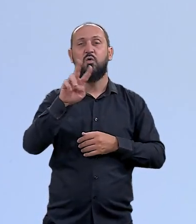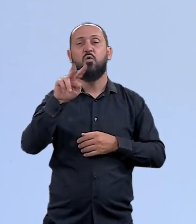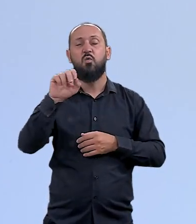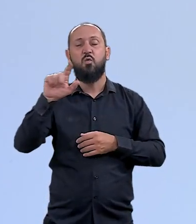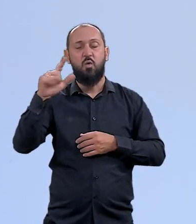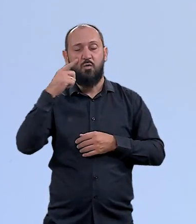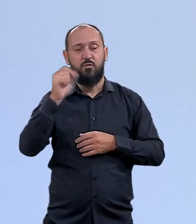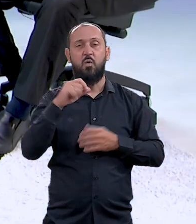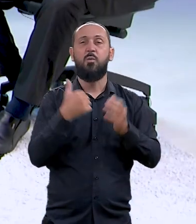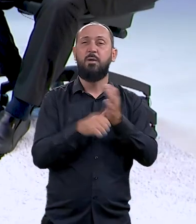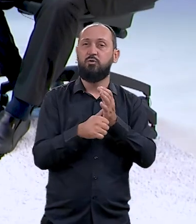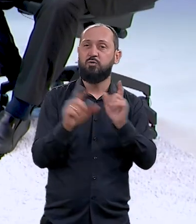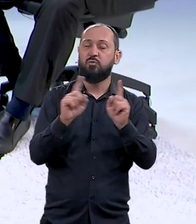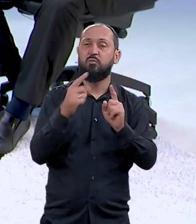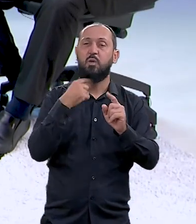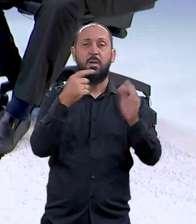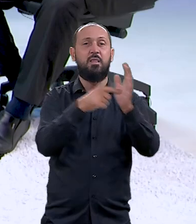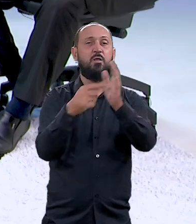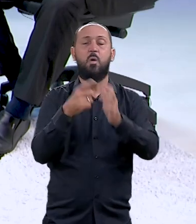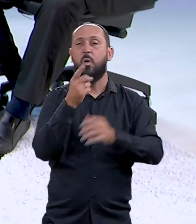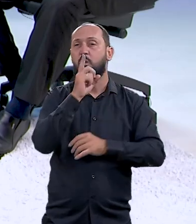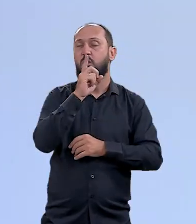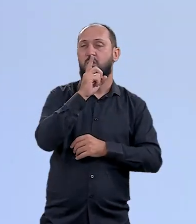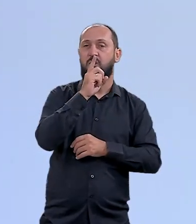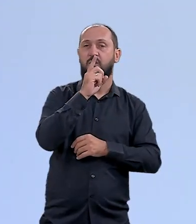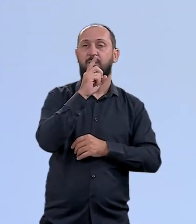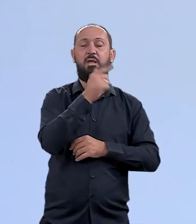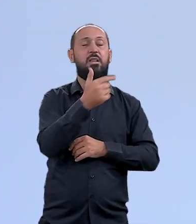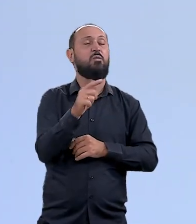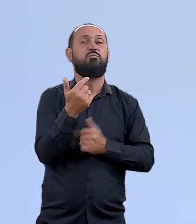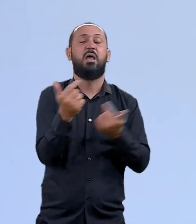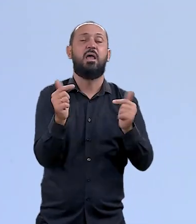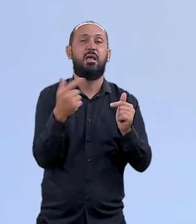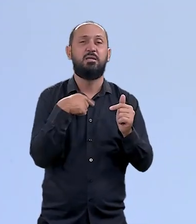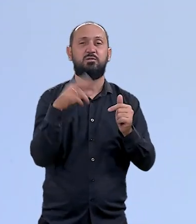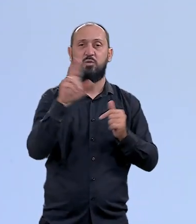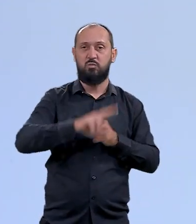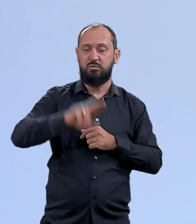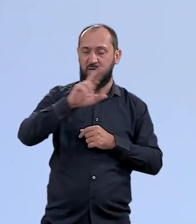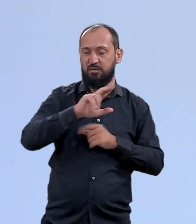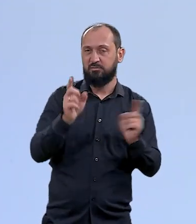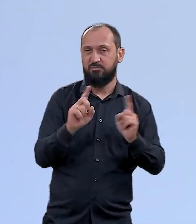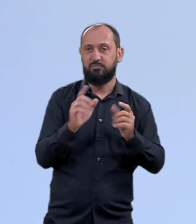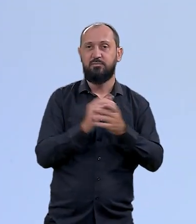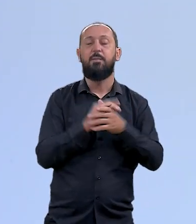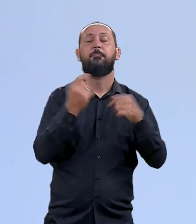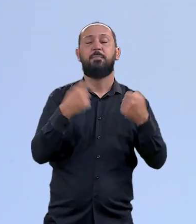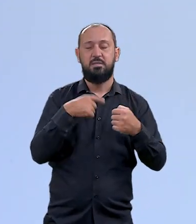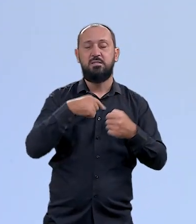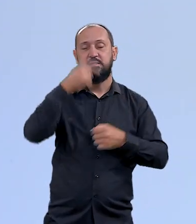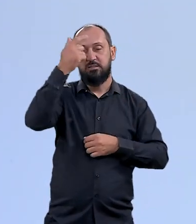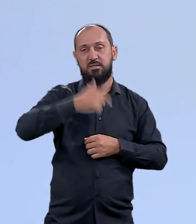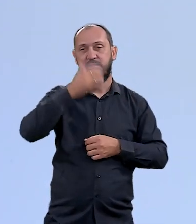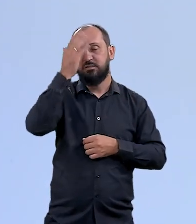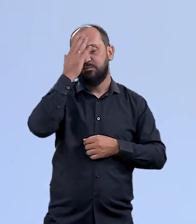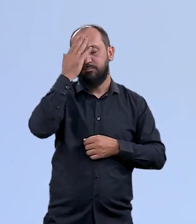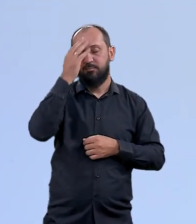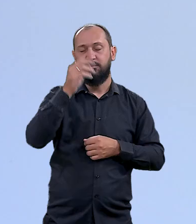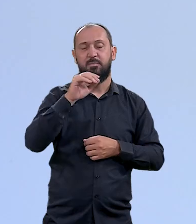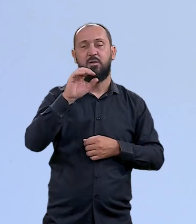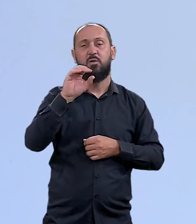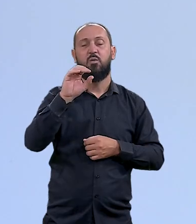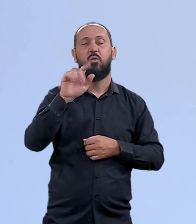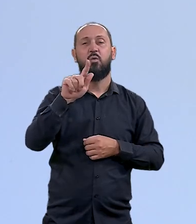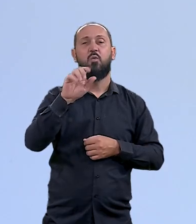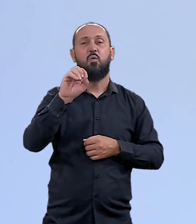E esses ilícitos vocês podem denunciar via Pardal. E existe um canal novo que o Tribunal Superior Eleitoral criou, que é o SIAD,